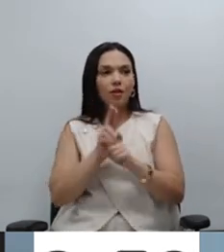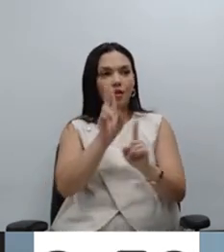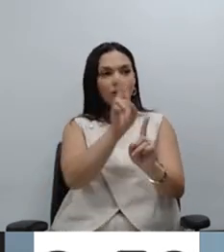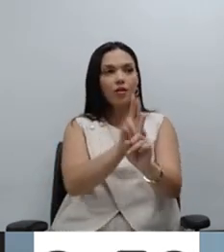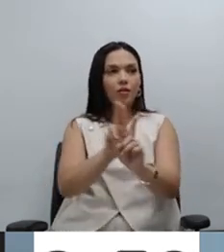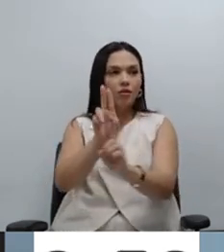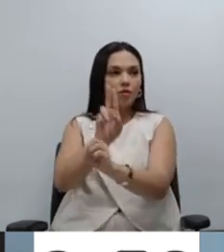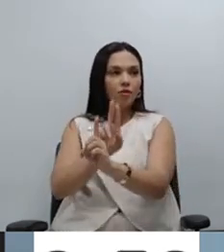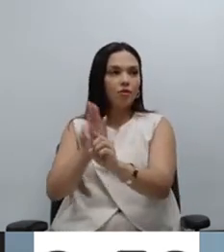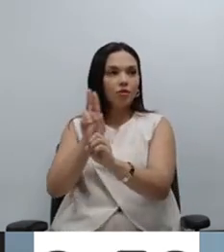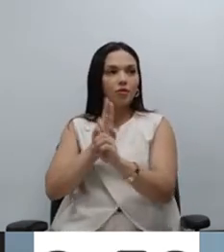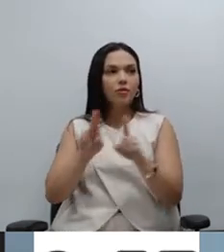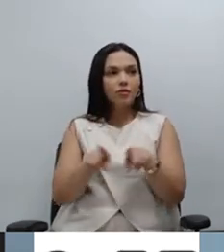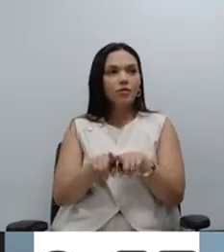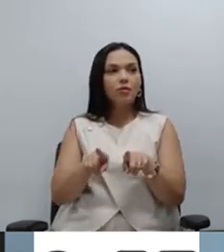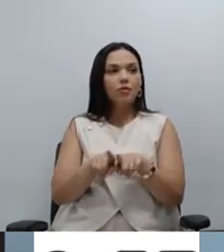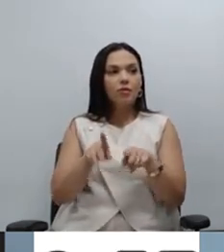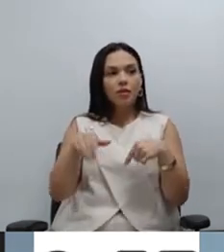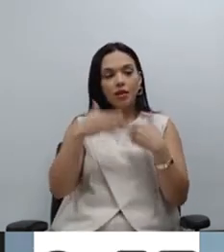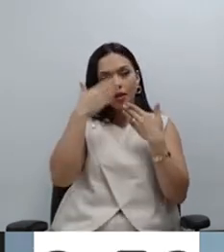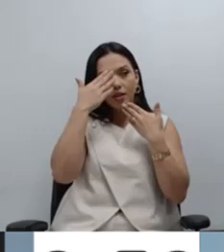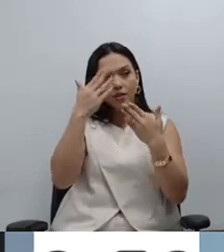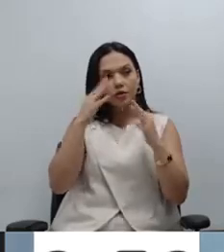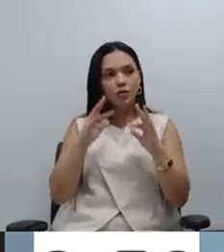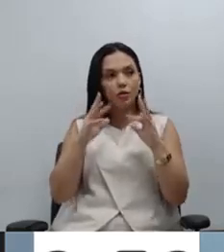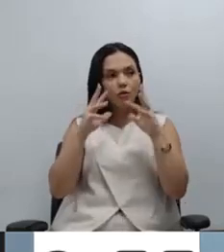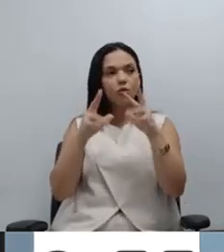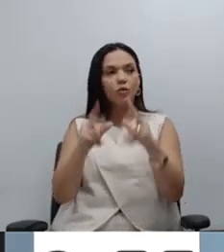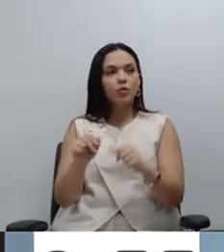agradecimentos em nome de todos os usuários.